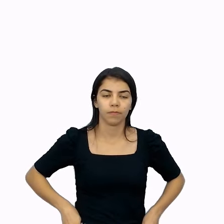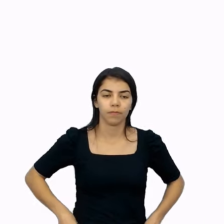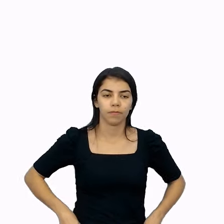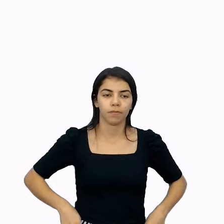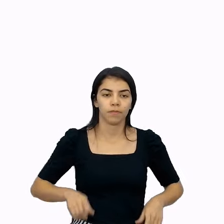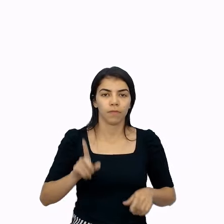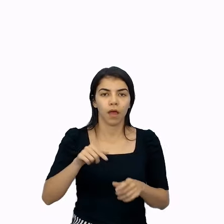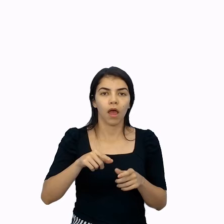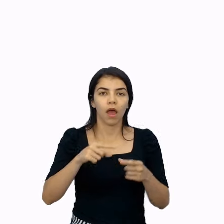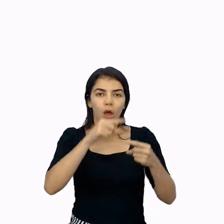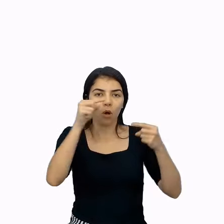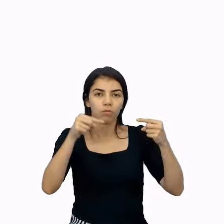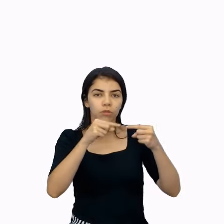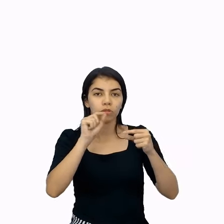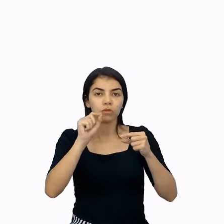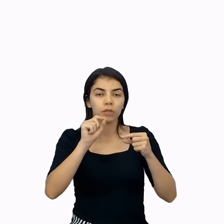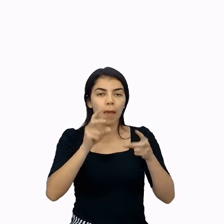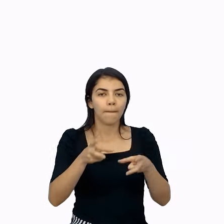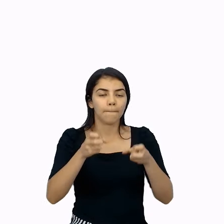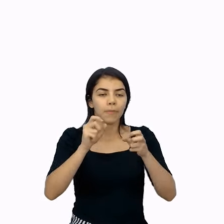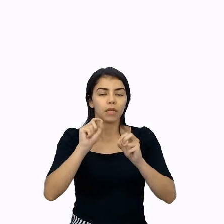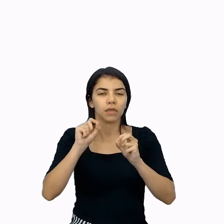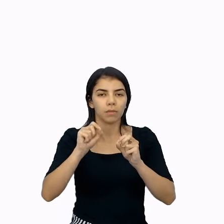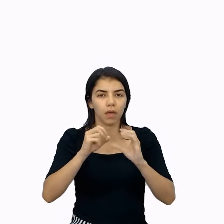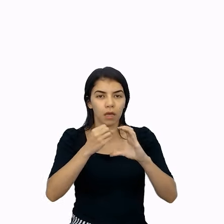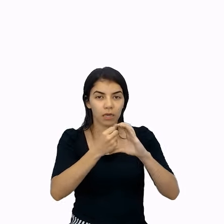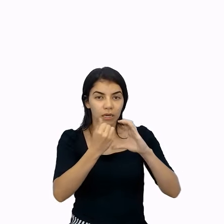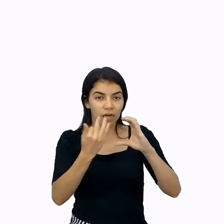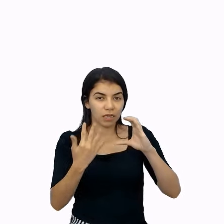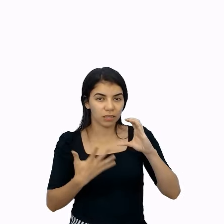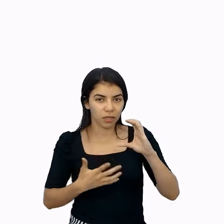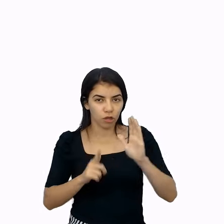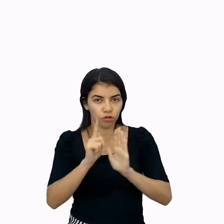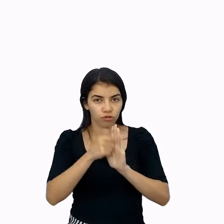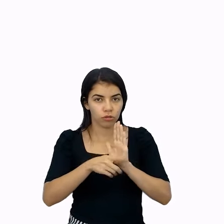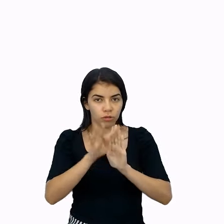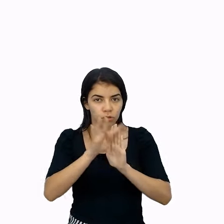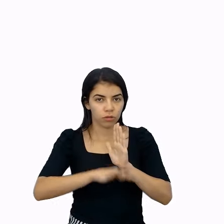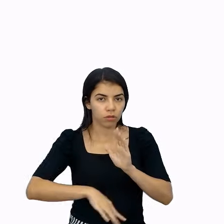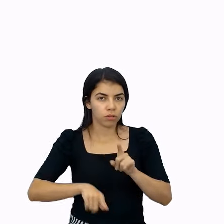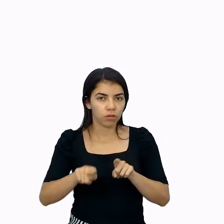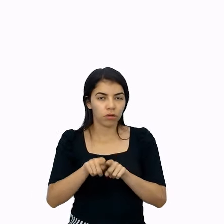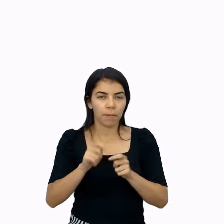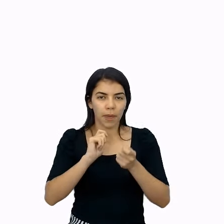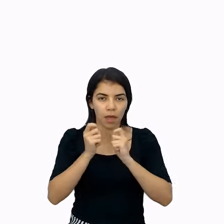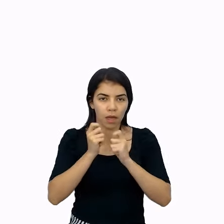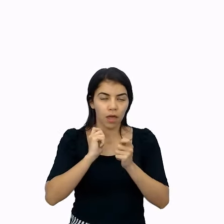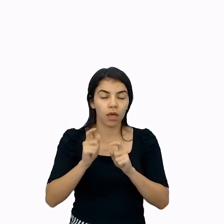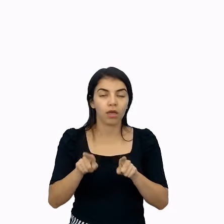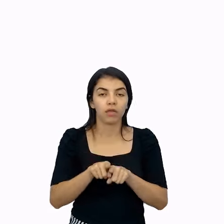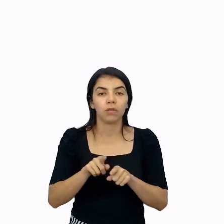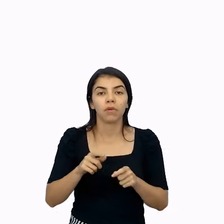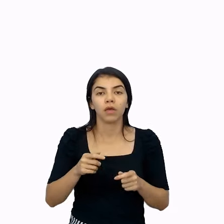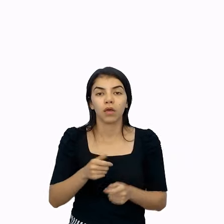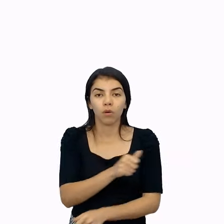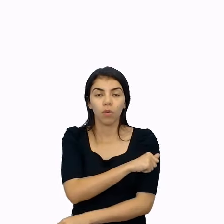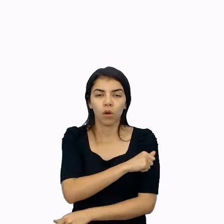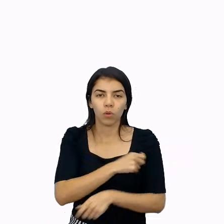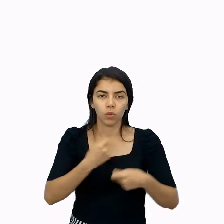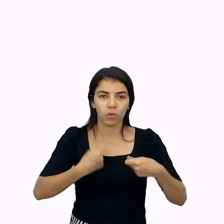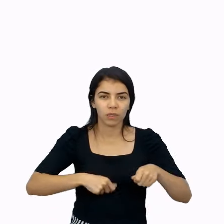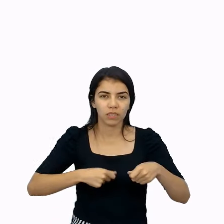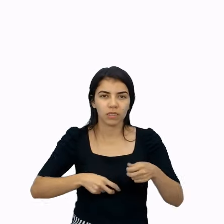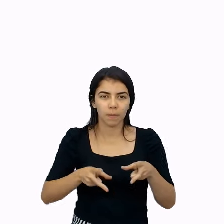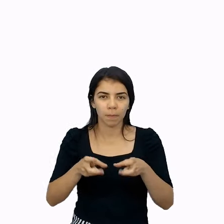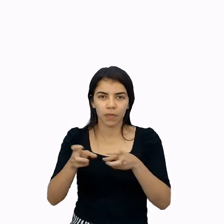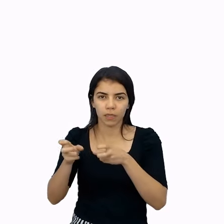como objetivo identificar características do gênero textual reportagem. O estudante precisa também reconhecer